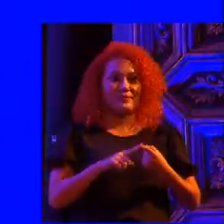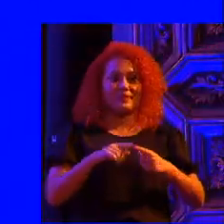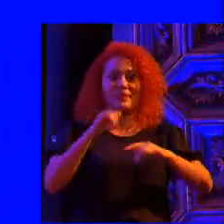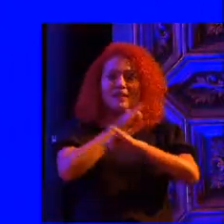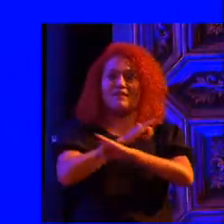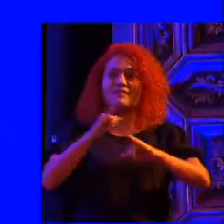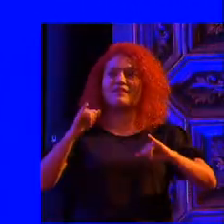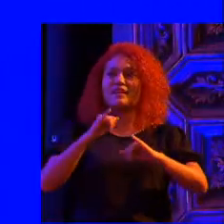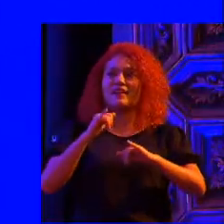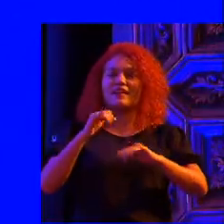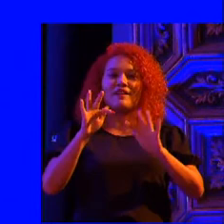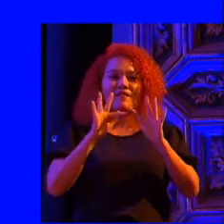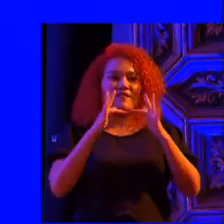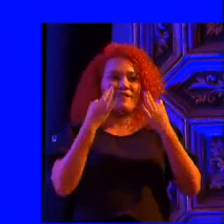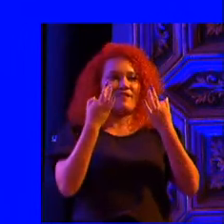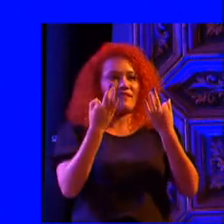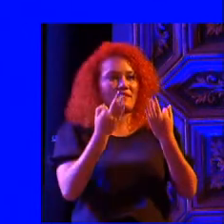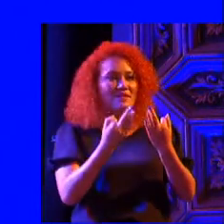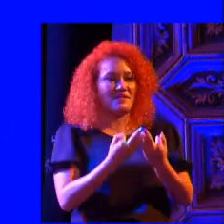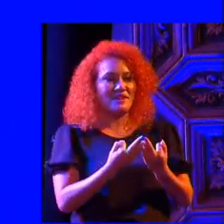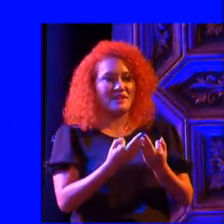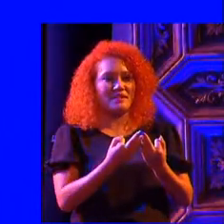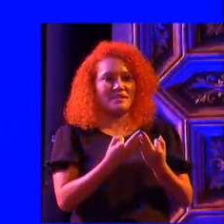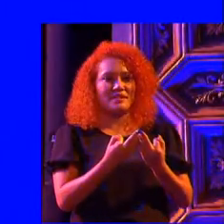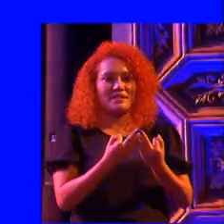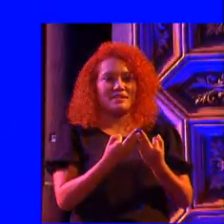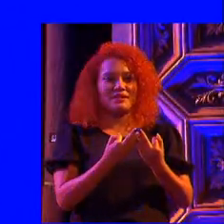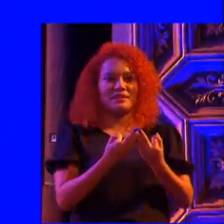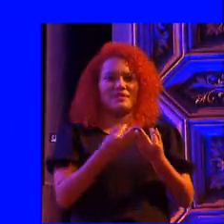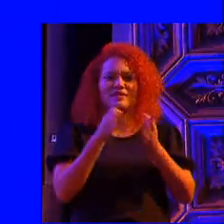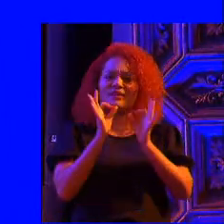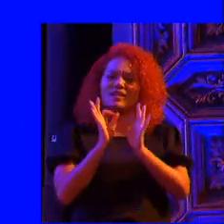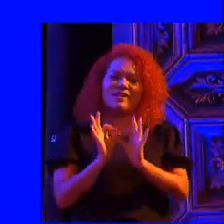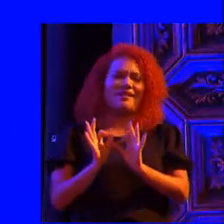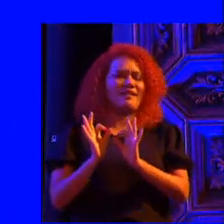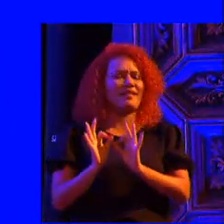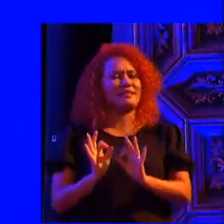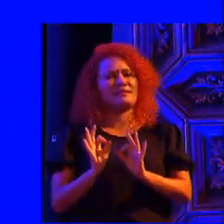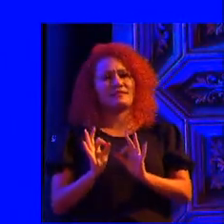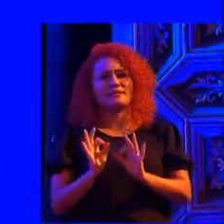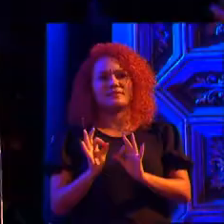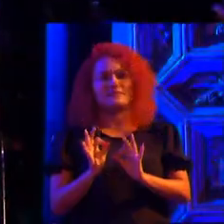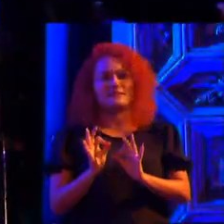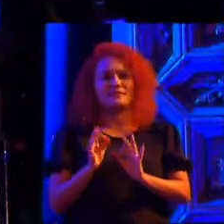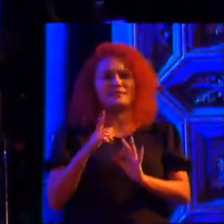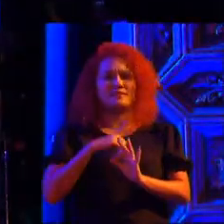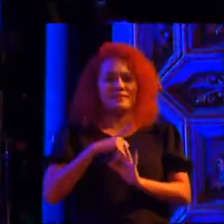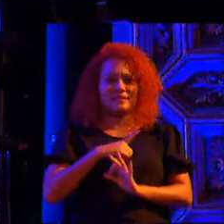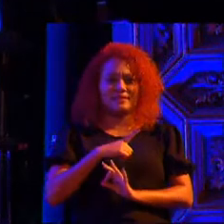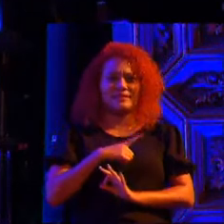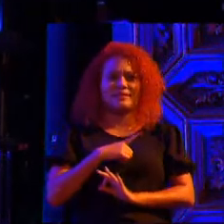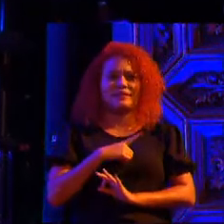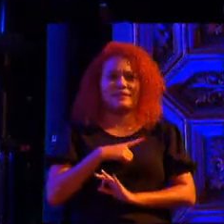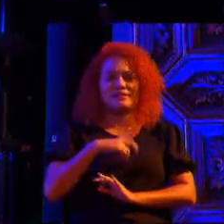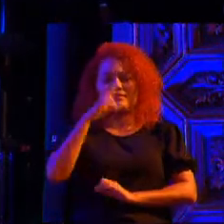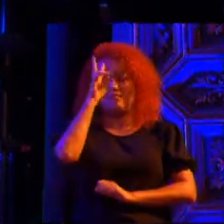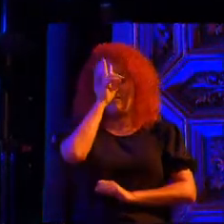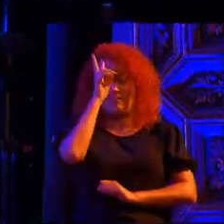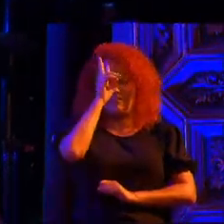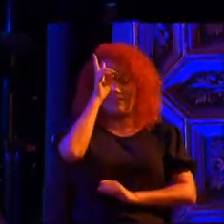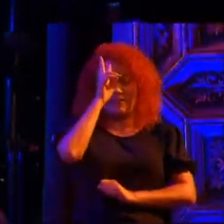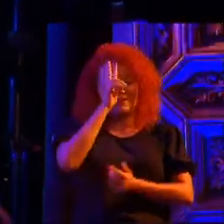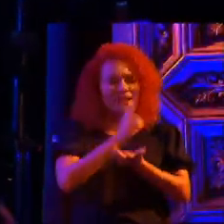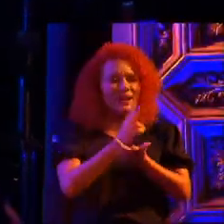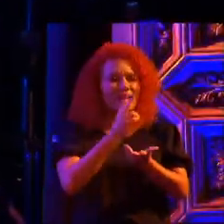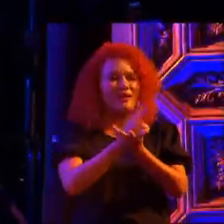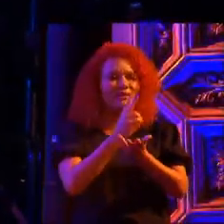a família do Sebastião que, com certeza, ele está sendo cada vez mais lembrado por todos nós